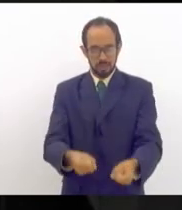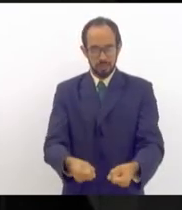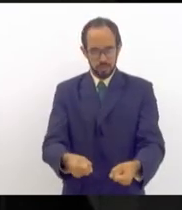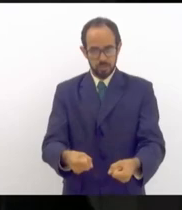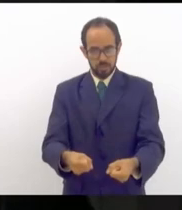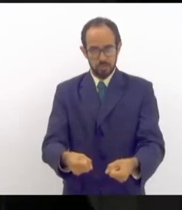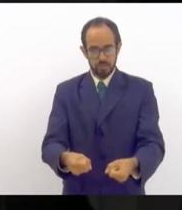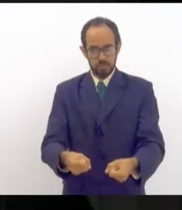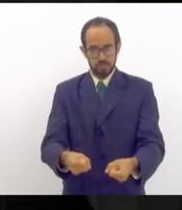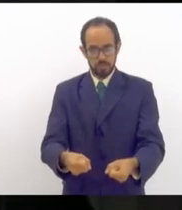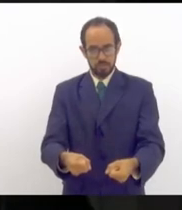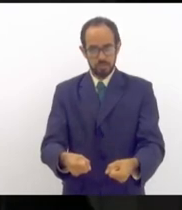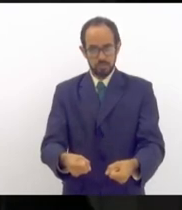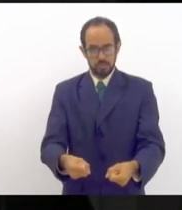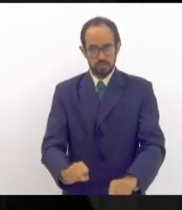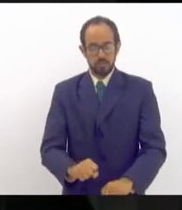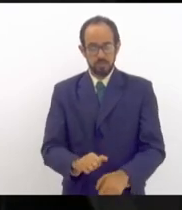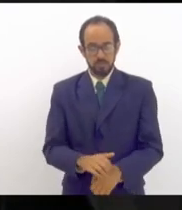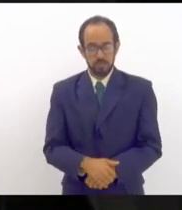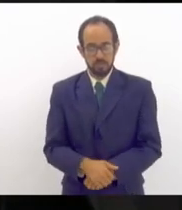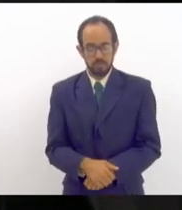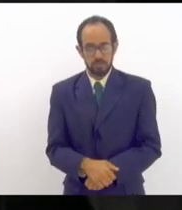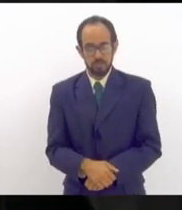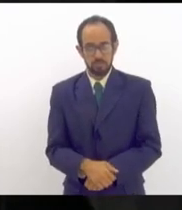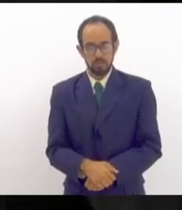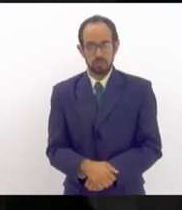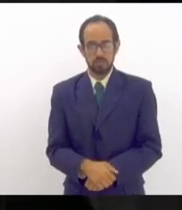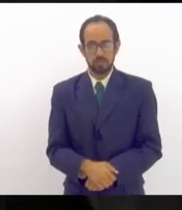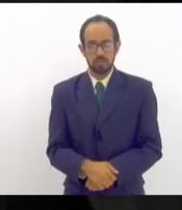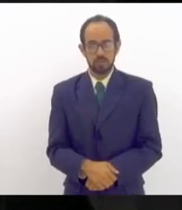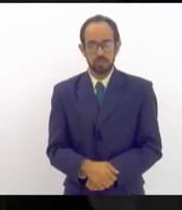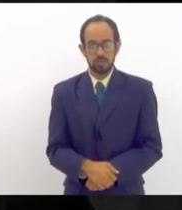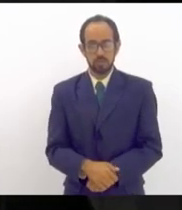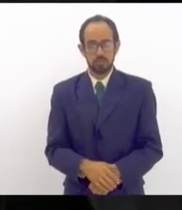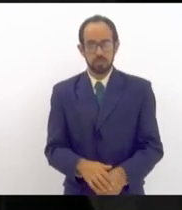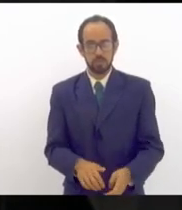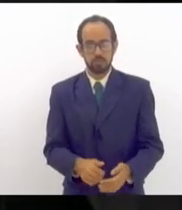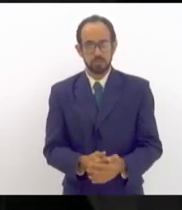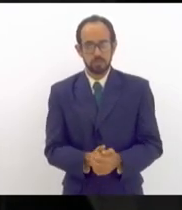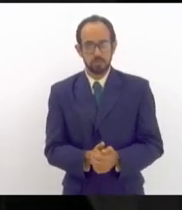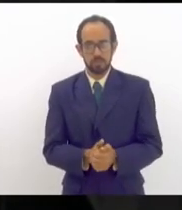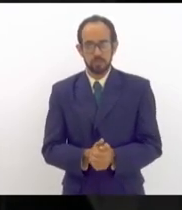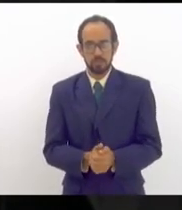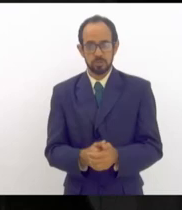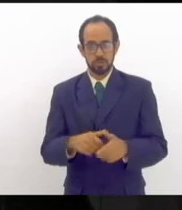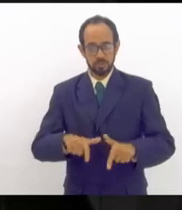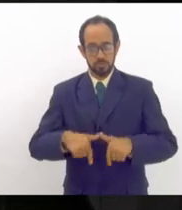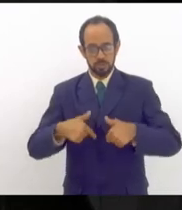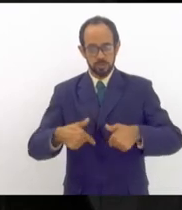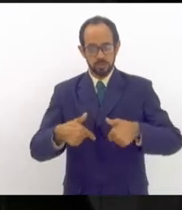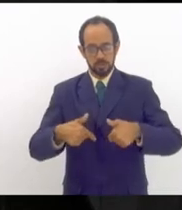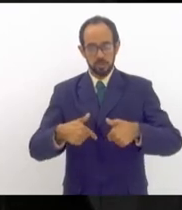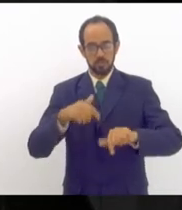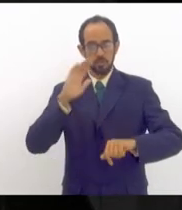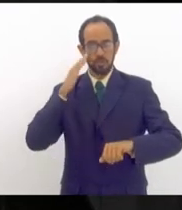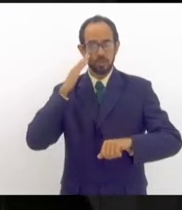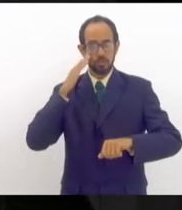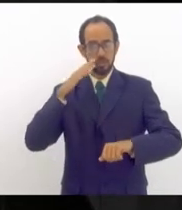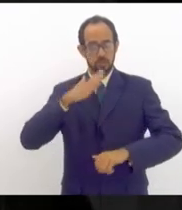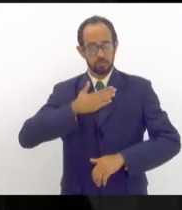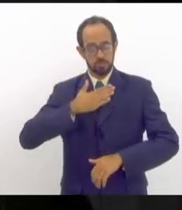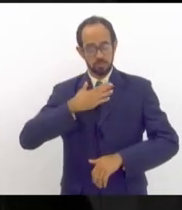fazerem quebra quebras e numa atitude na interpretação desse parlamentar